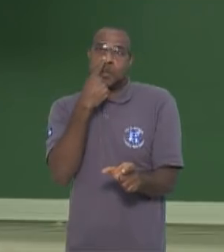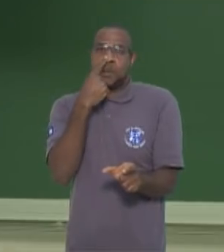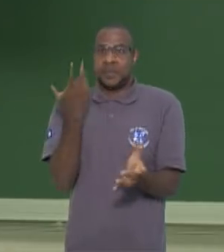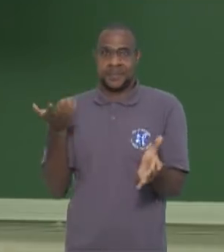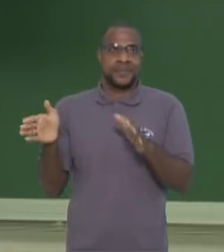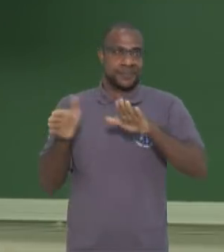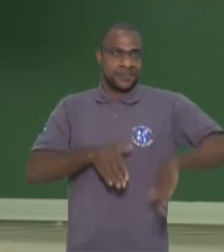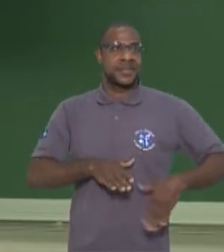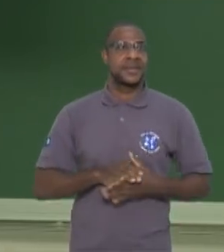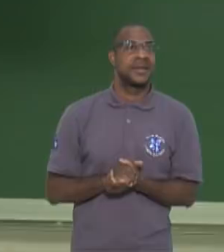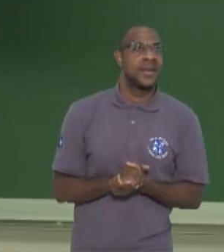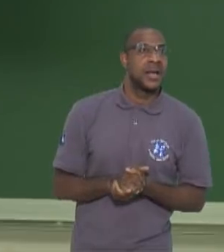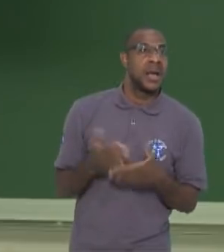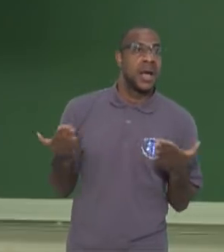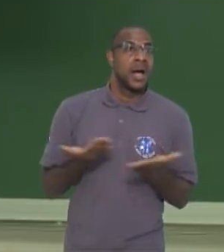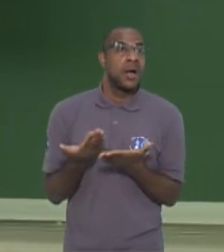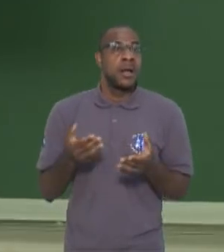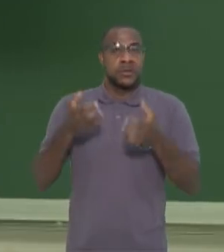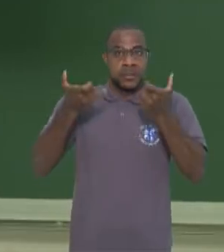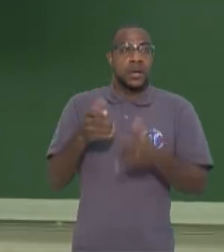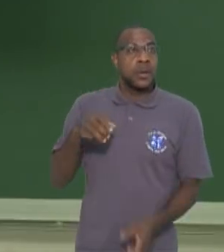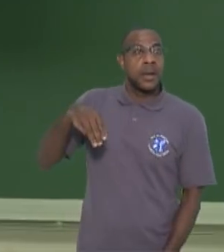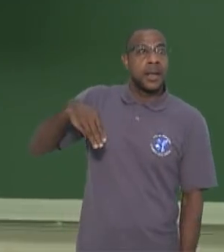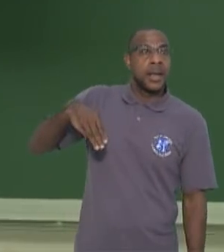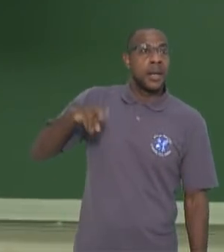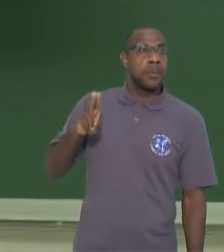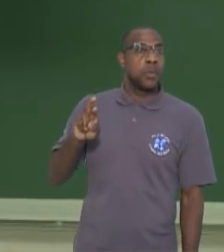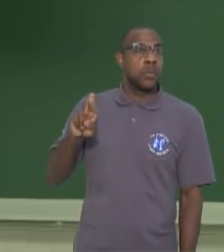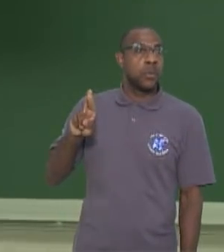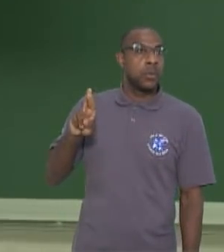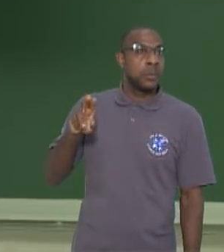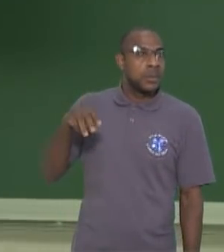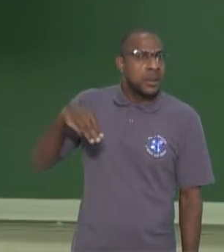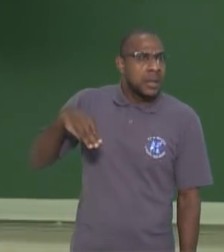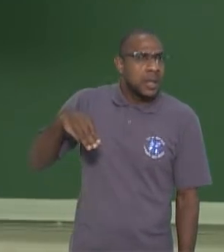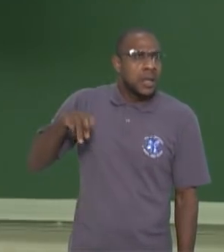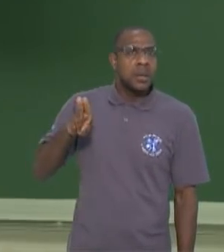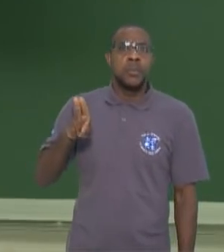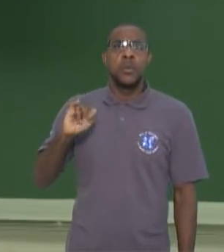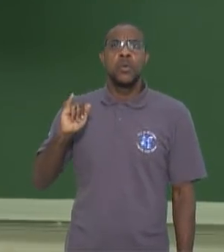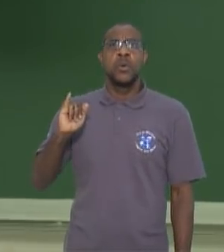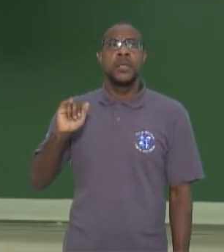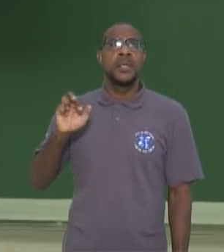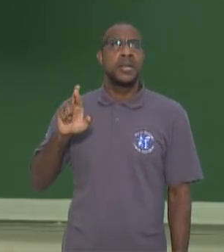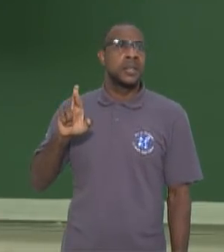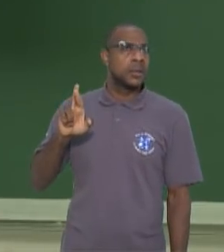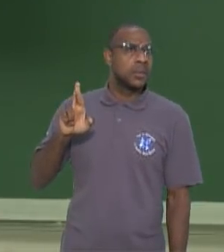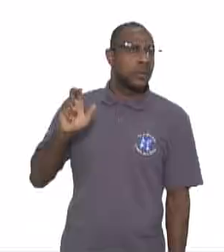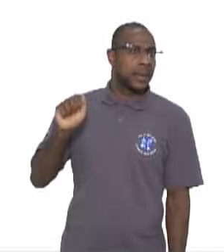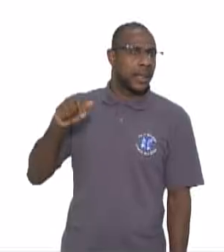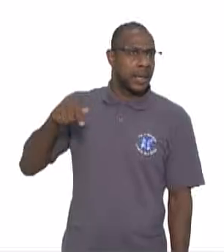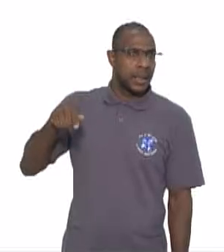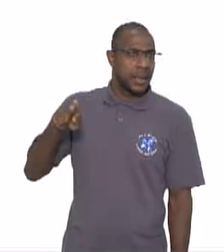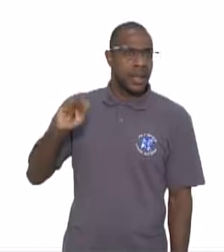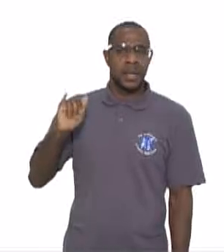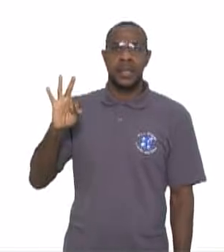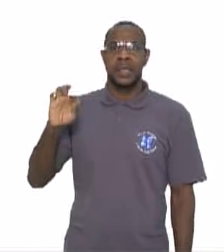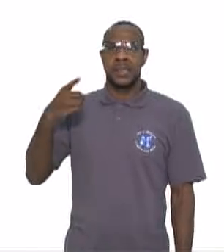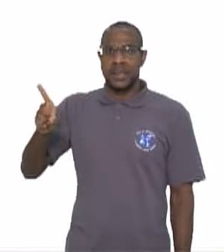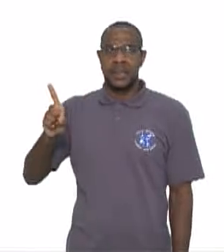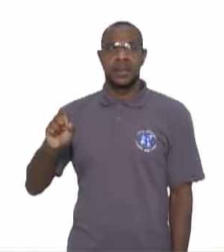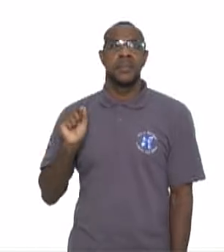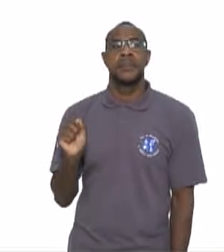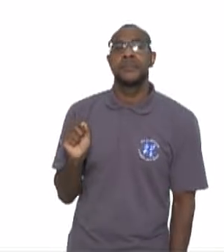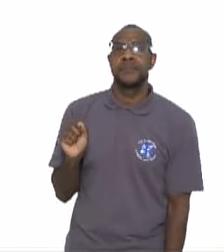falar dos Muiractãs, mais relacionados à cultura indígena, objetos mais antigos do que a toy art. Então, segundo uma